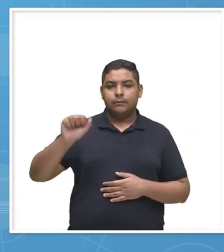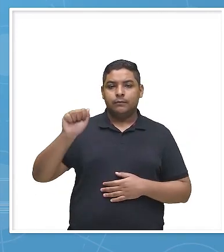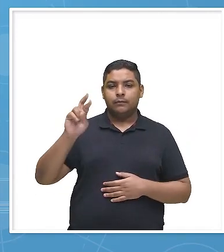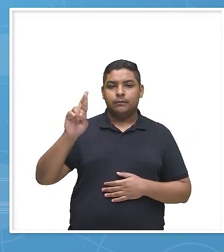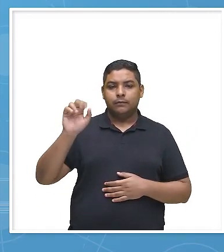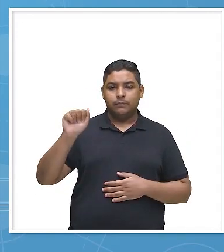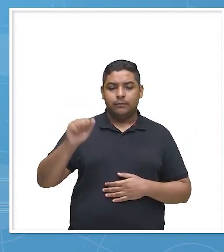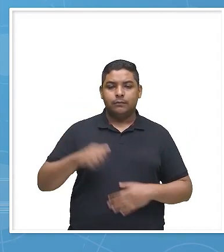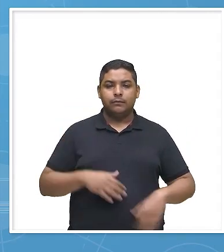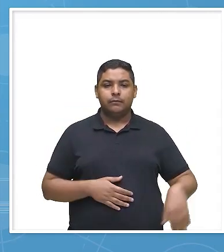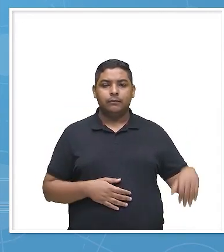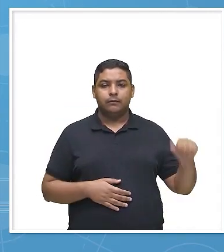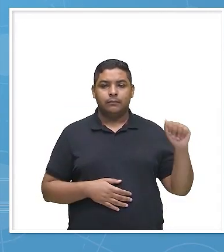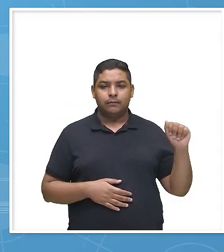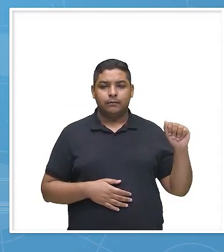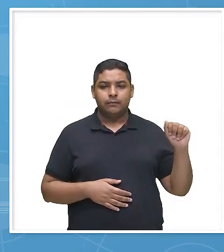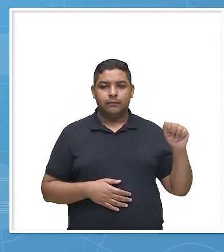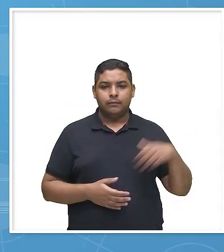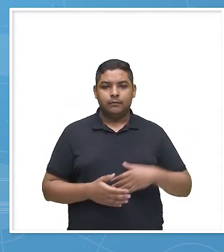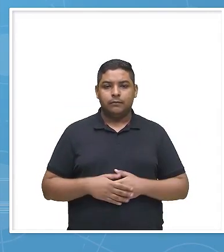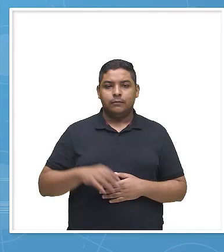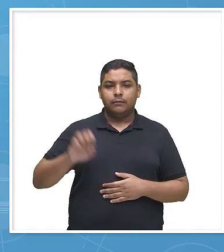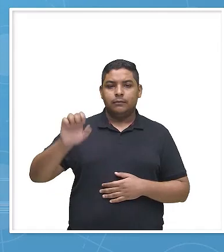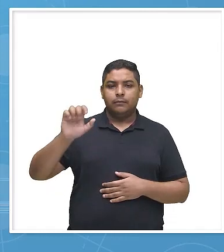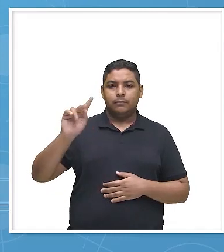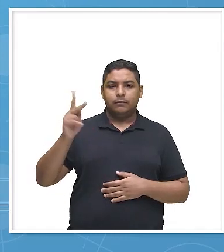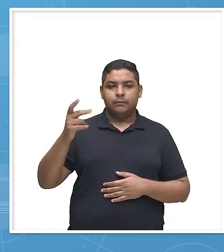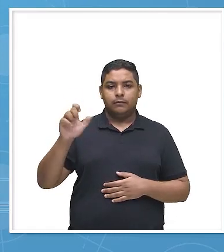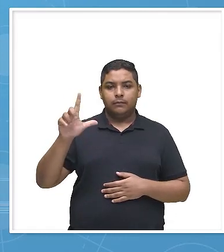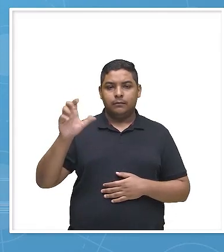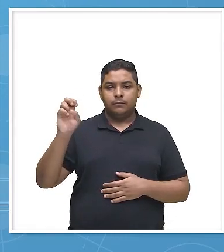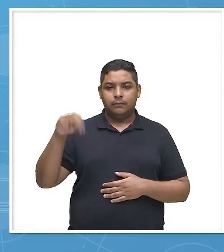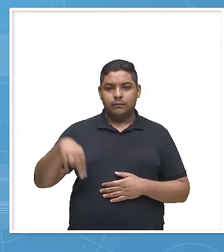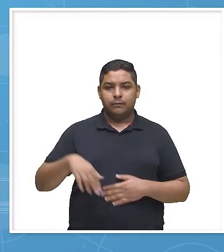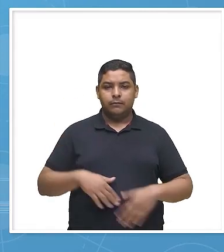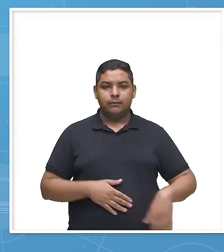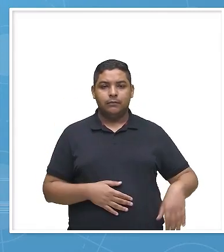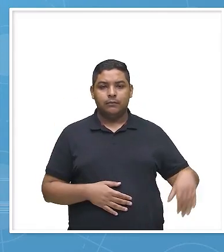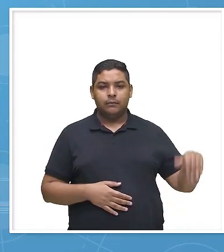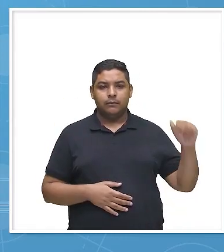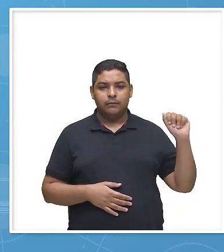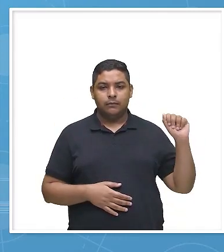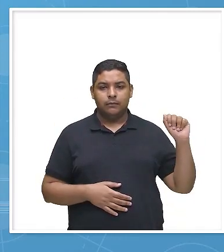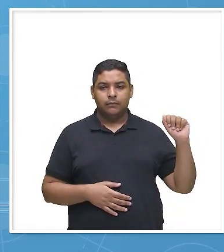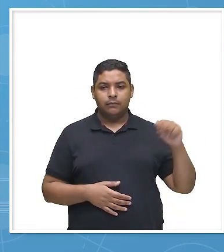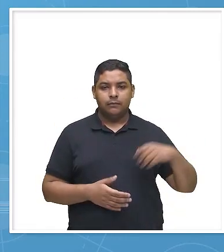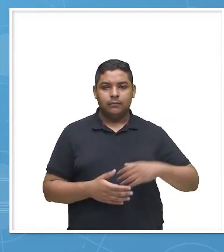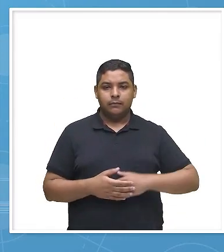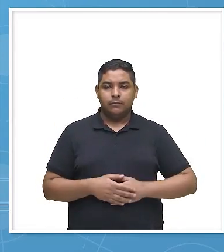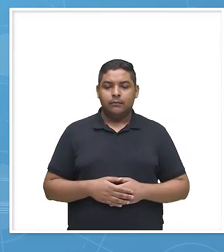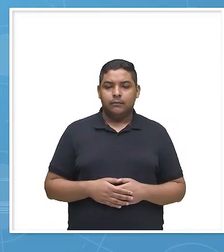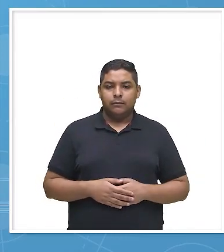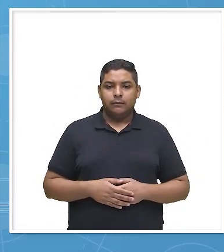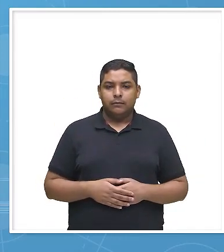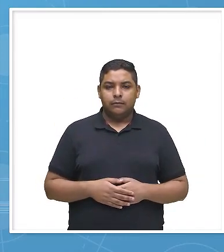A. A Ellen Marcelli também respondeu que a alternativa correta é a letra A.